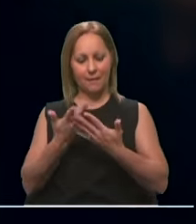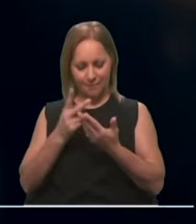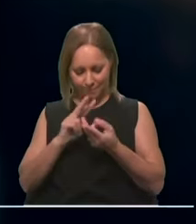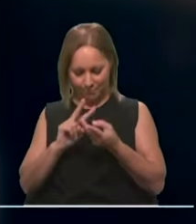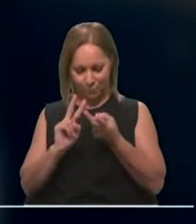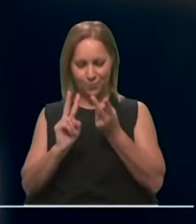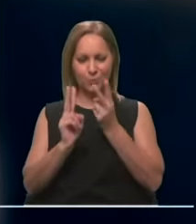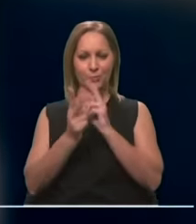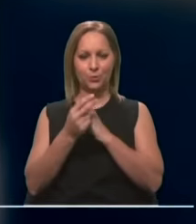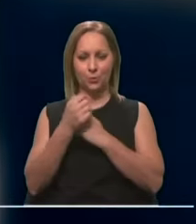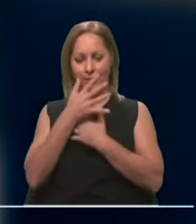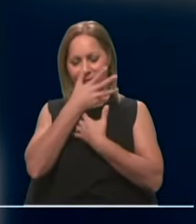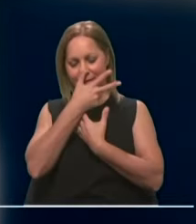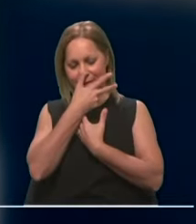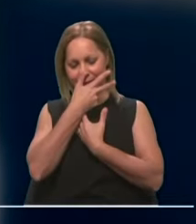lágrimas em versos.